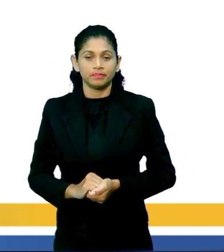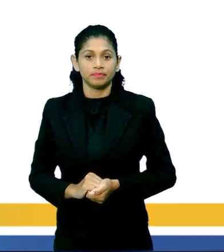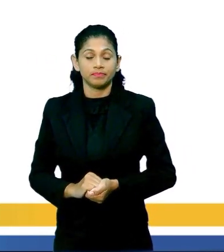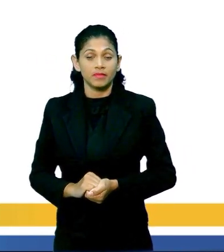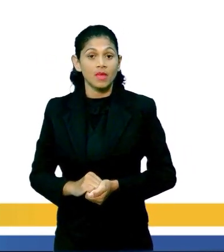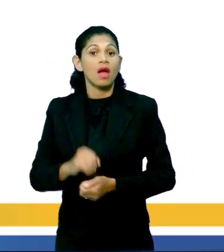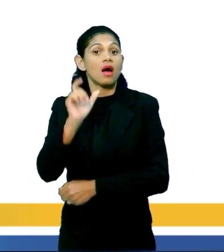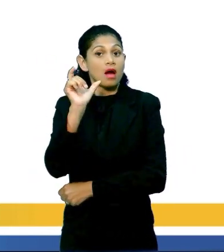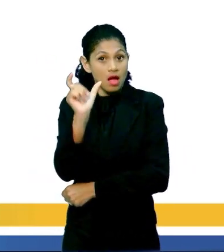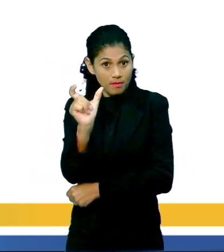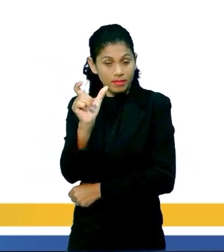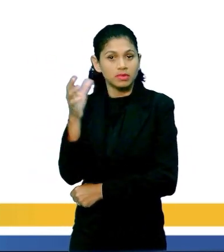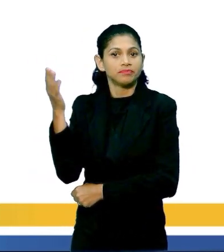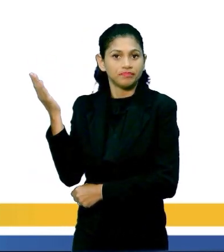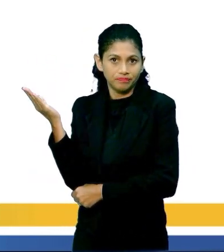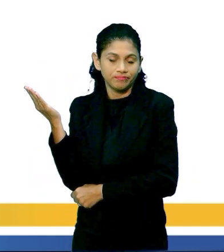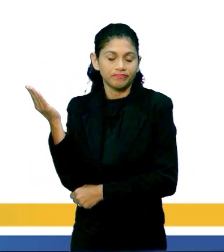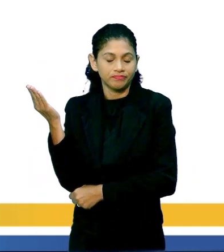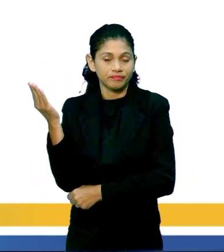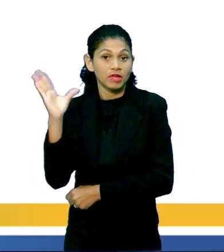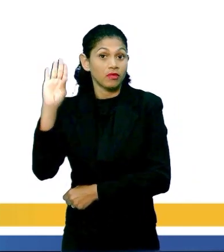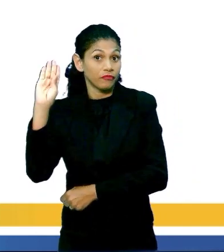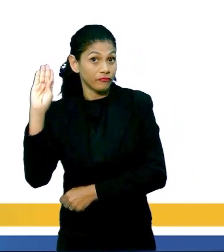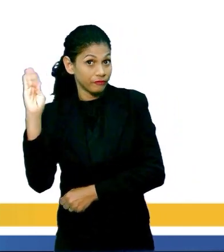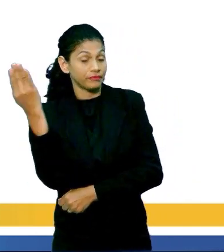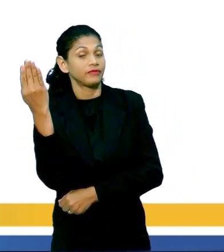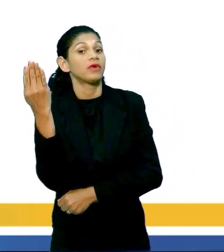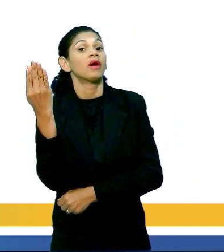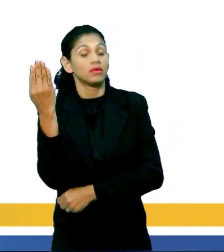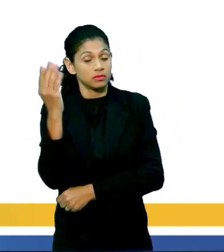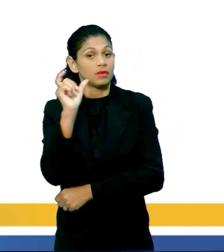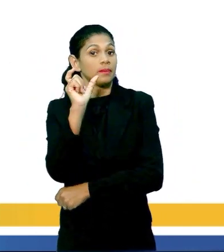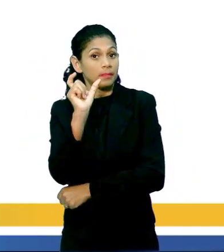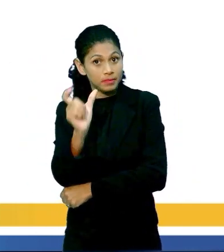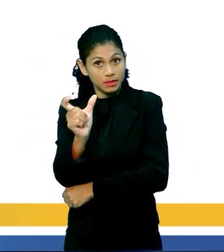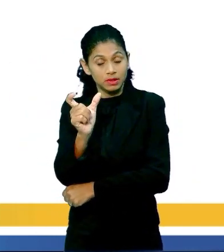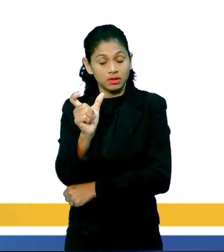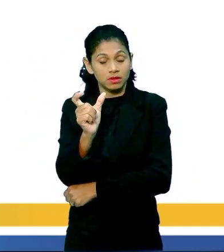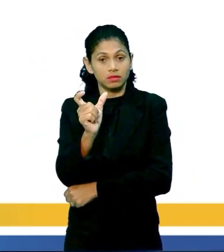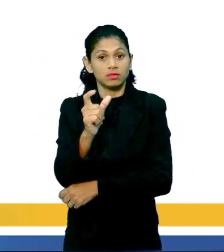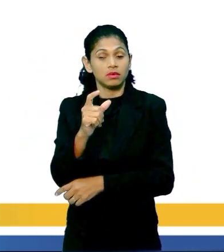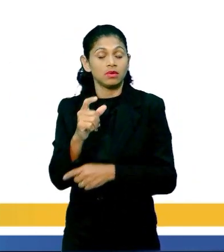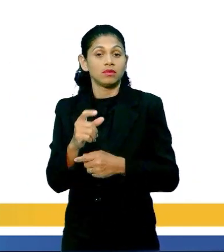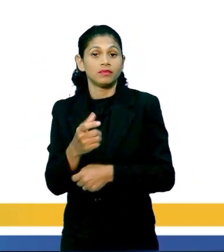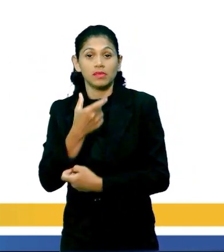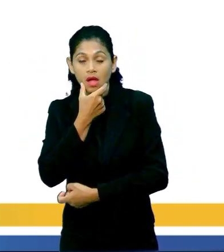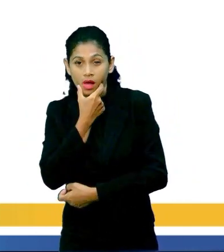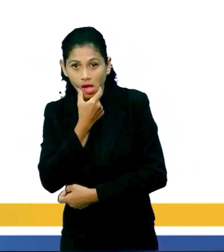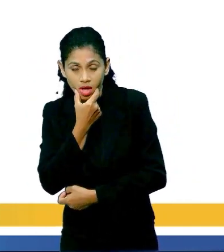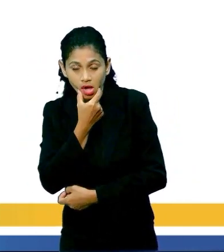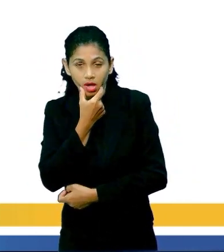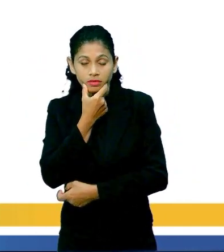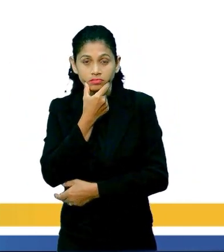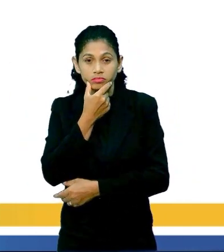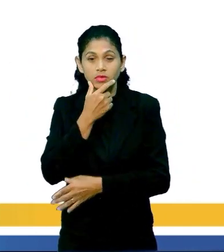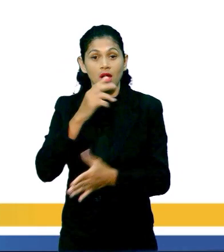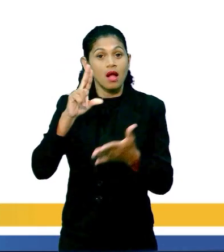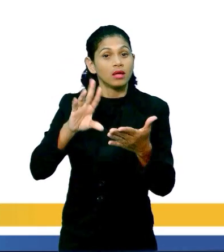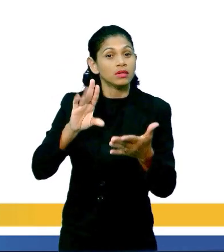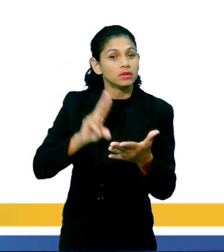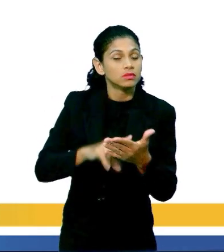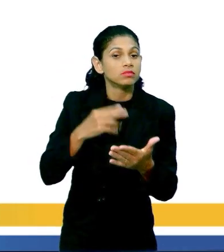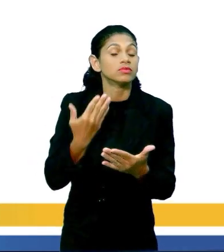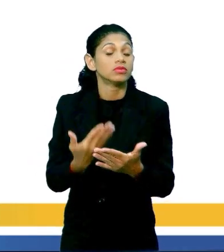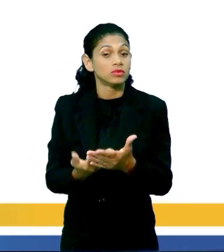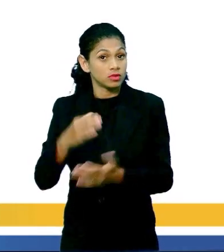A palavra push é um falso cognato derivado do inglês. Traduzindo para o português, significa